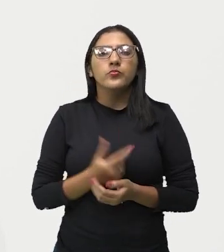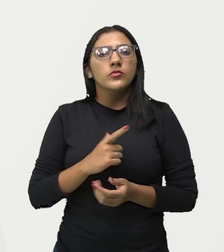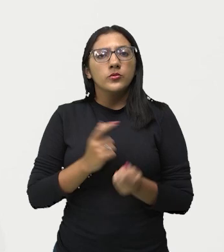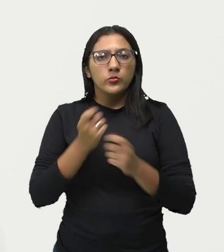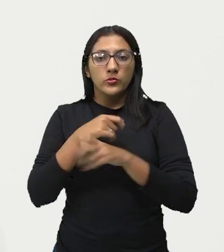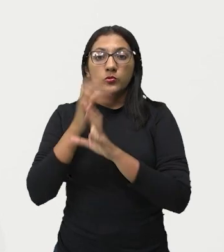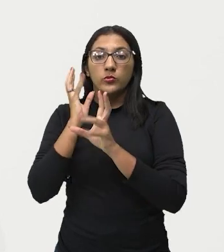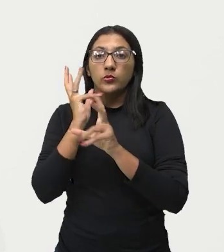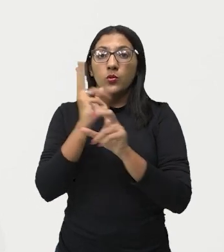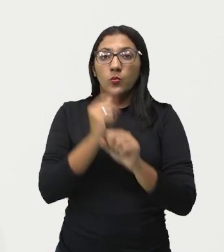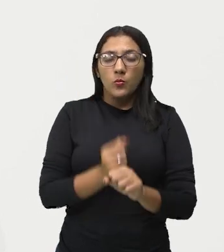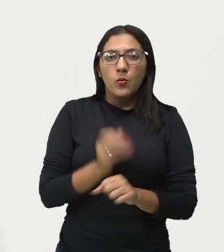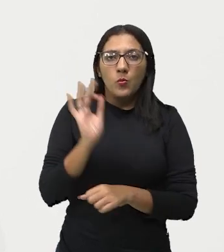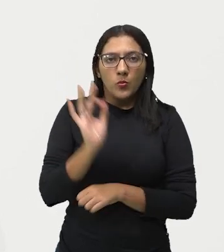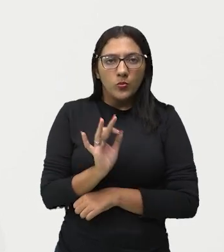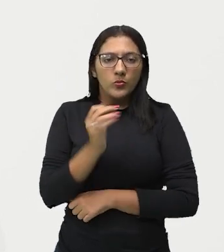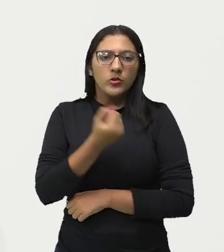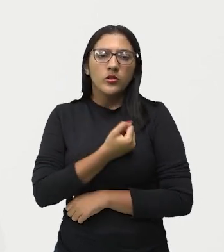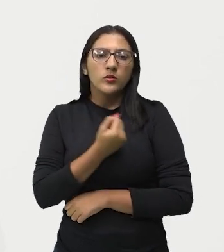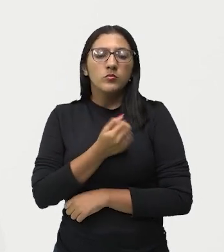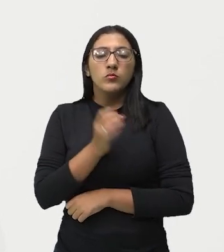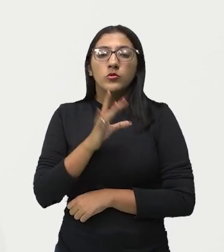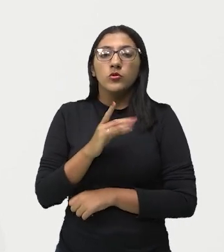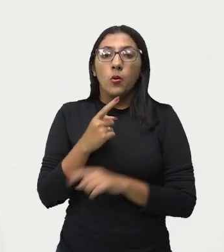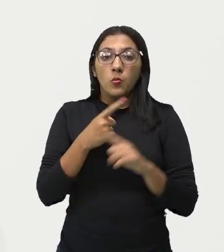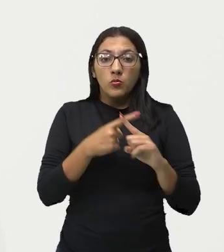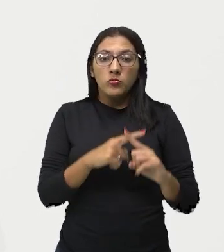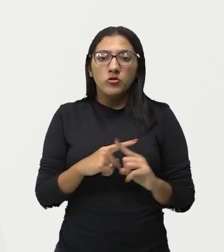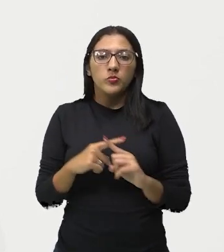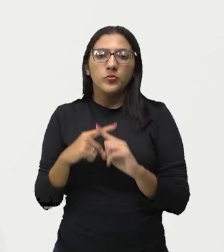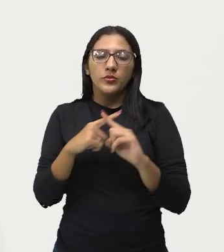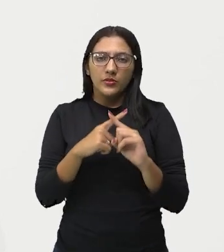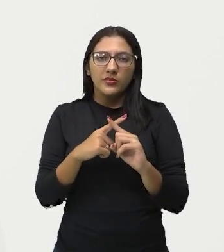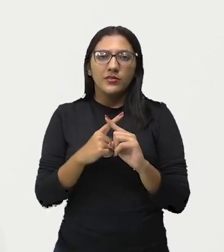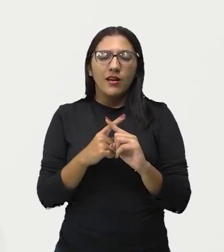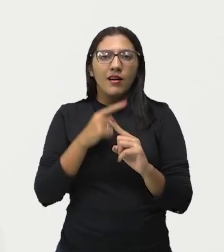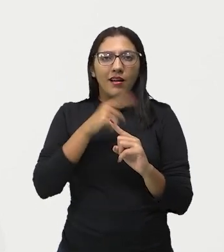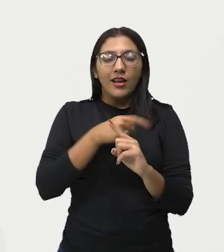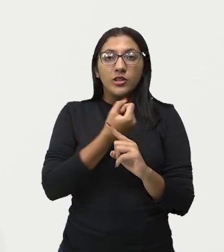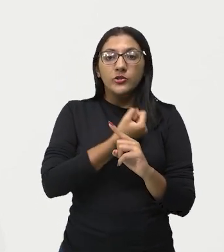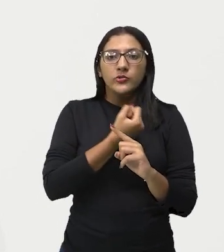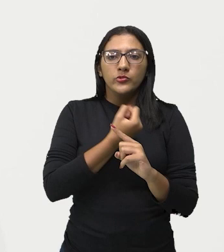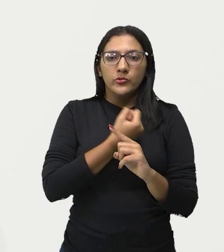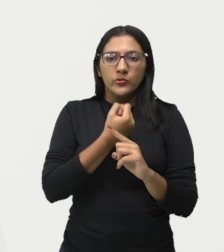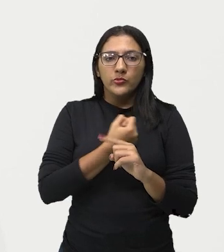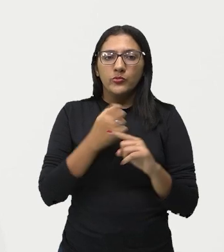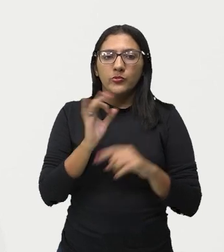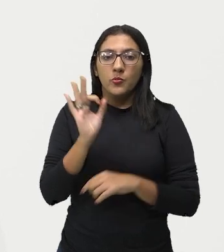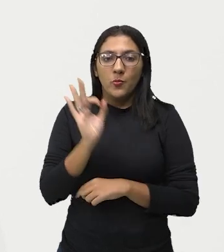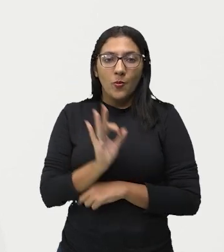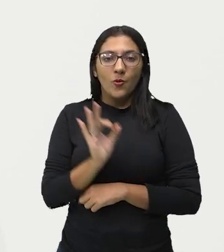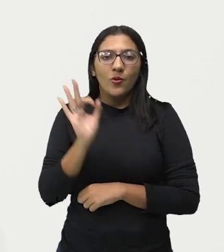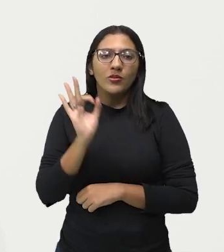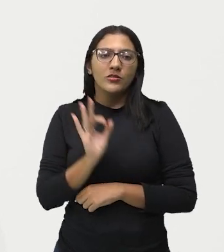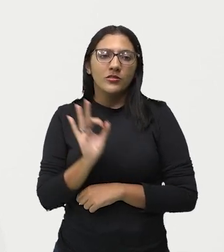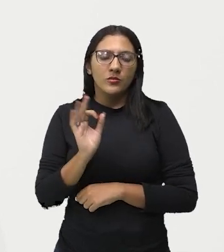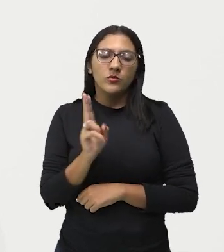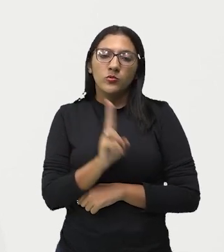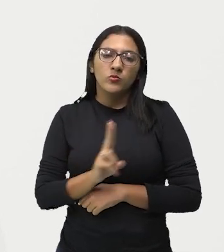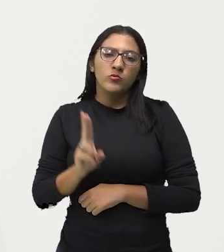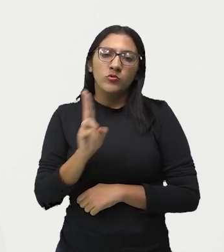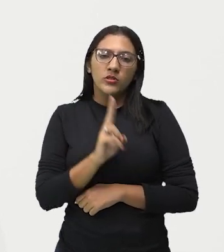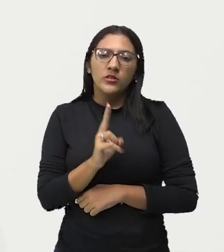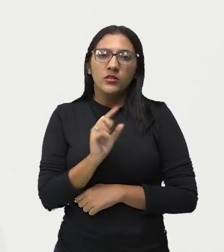o cálculo da porcentagem de um número, basta multiplicar esse valor pela porcentagem em sua